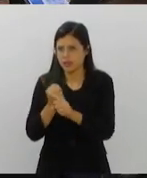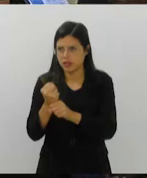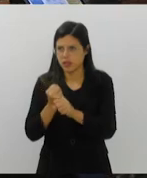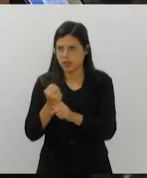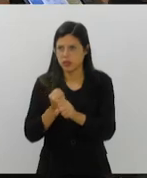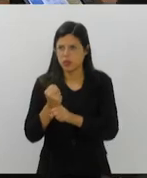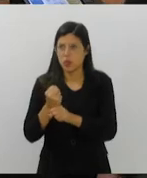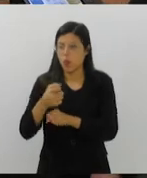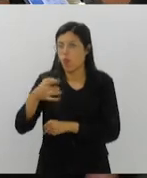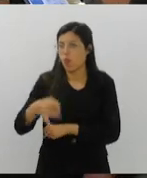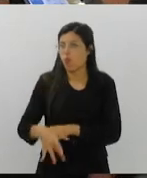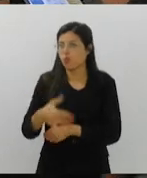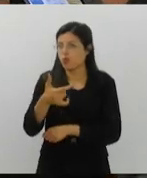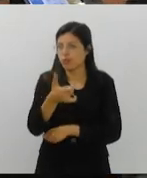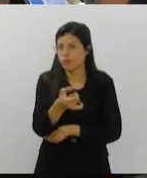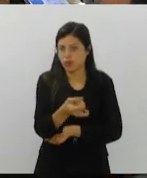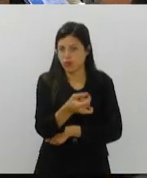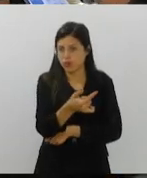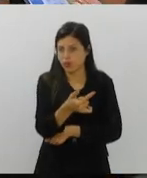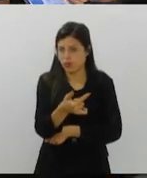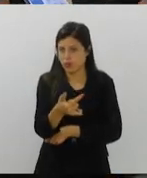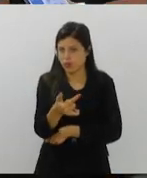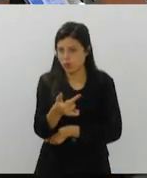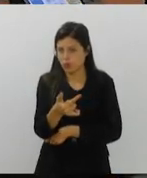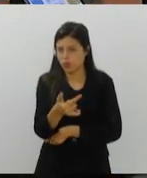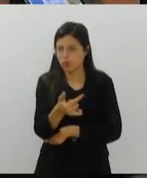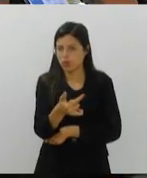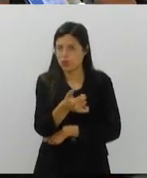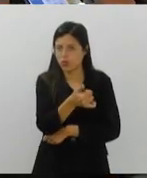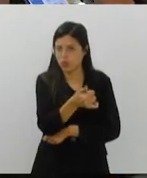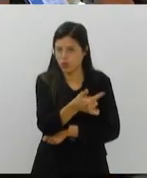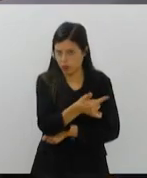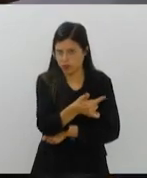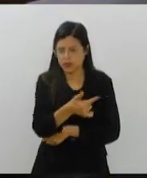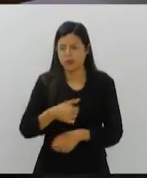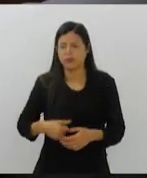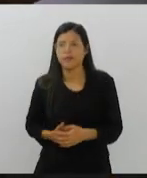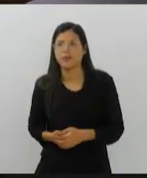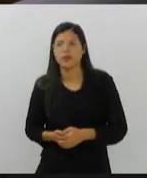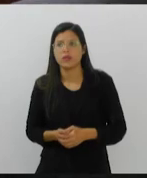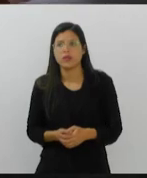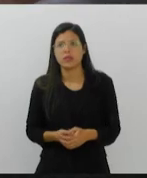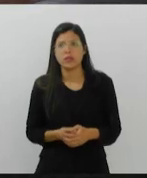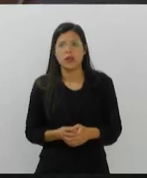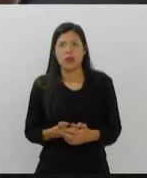2012 esse último concurso público, previu poucas vagas